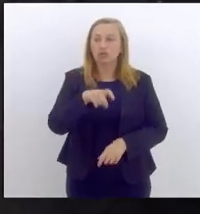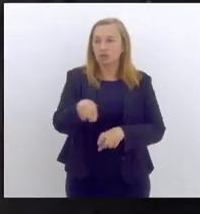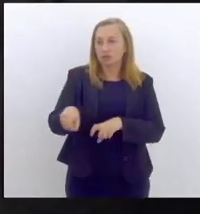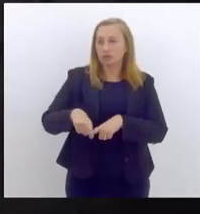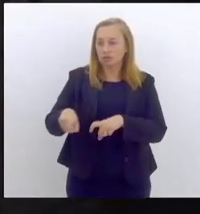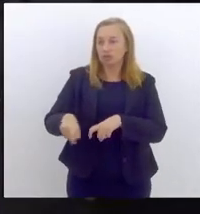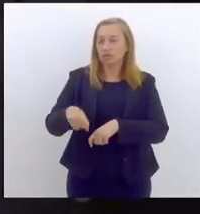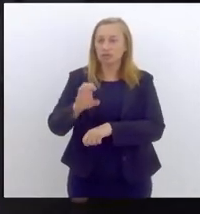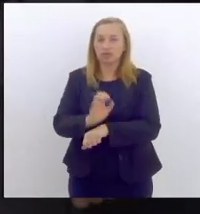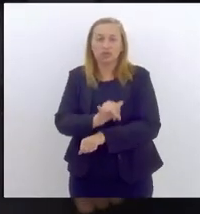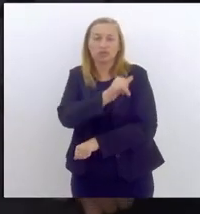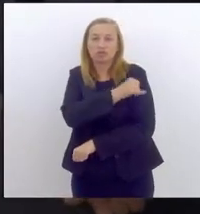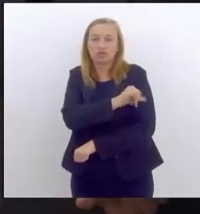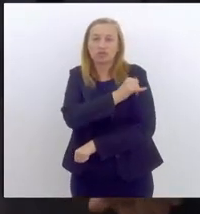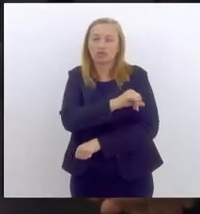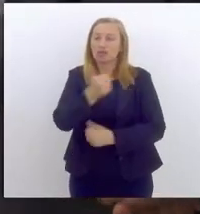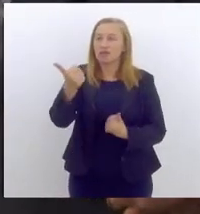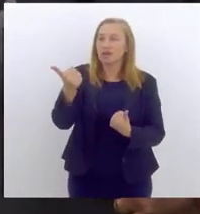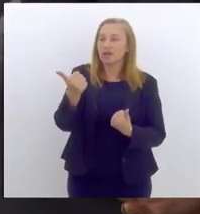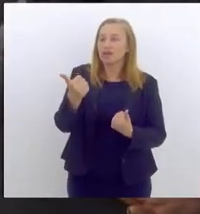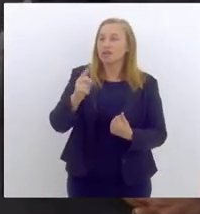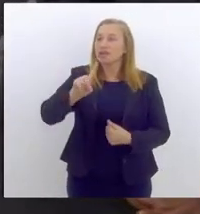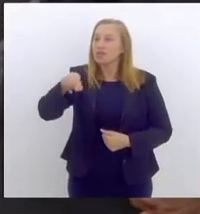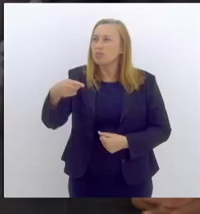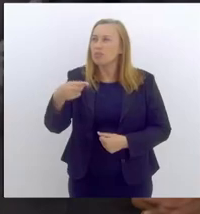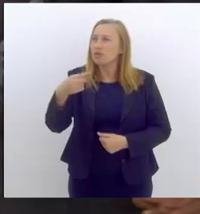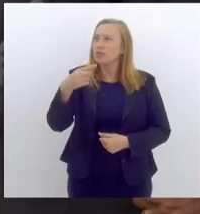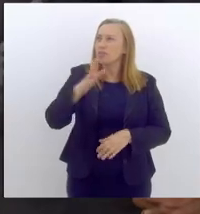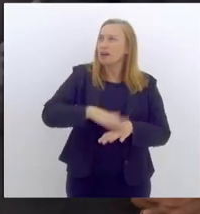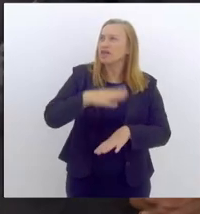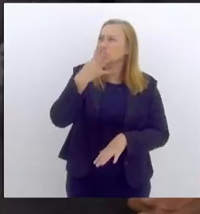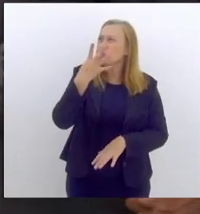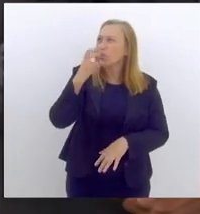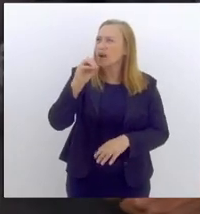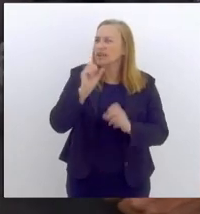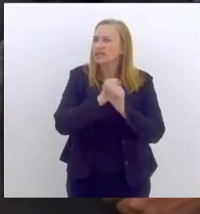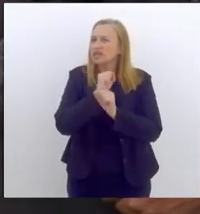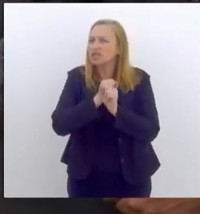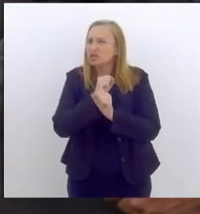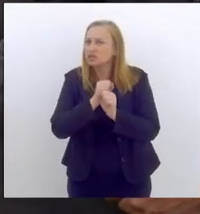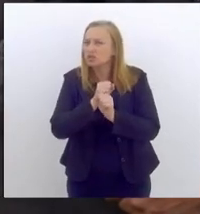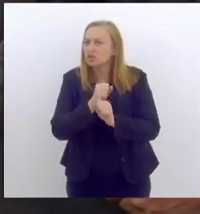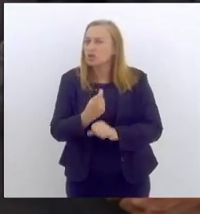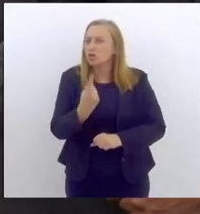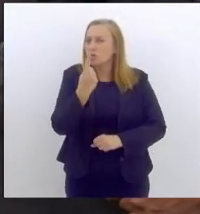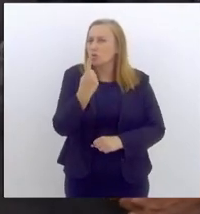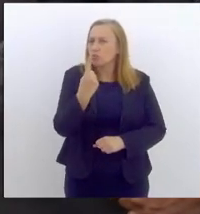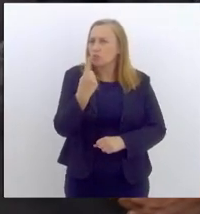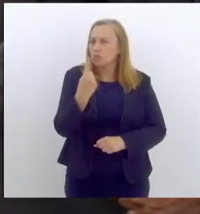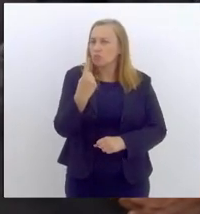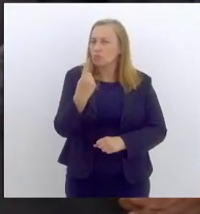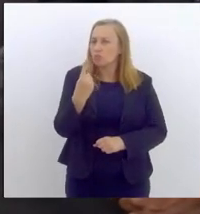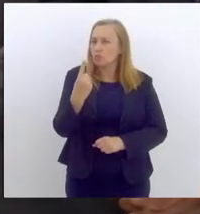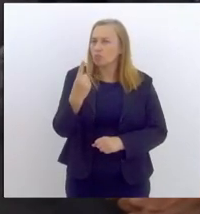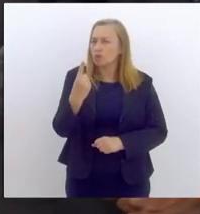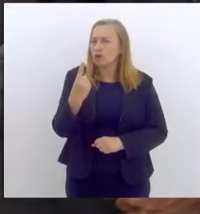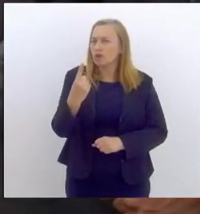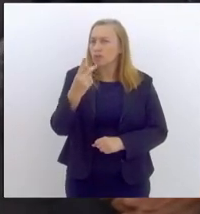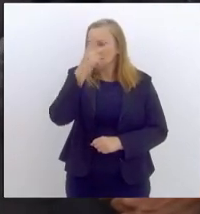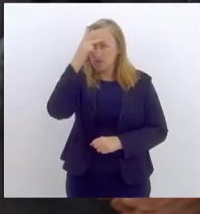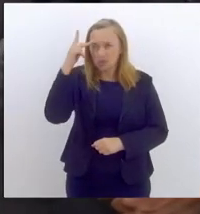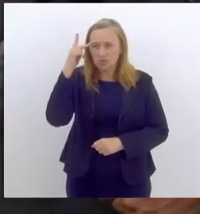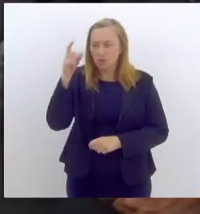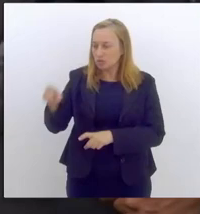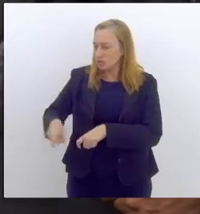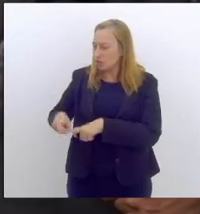Janeiro, que após mais de 40 anos, um membro do interior do estado vai chegar à